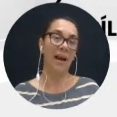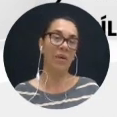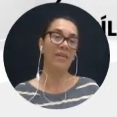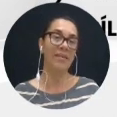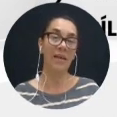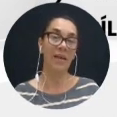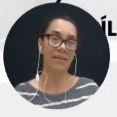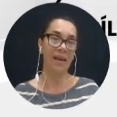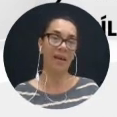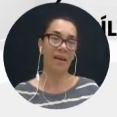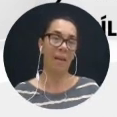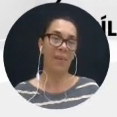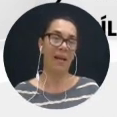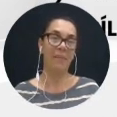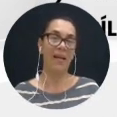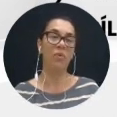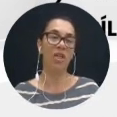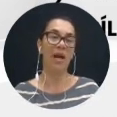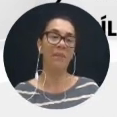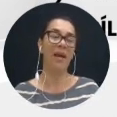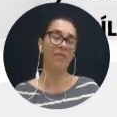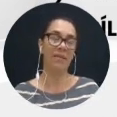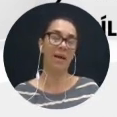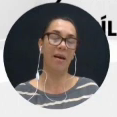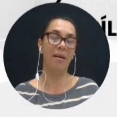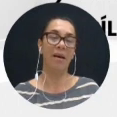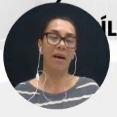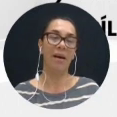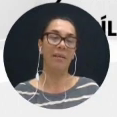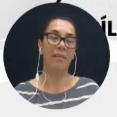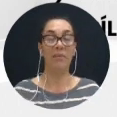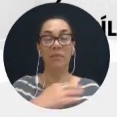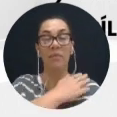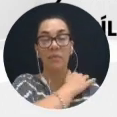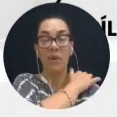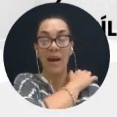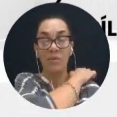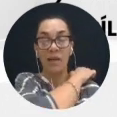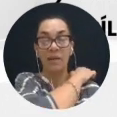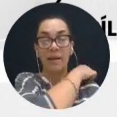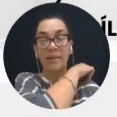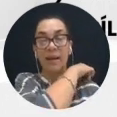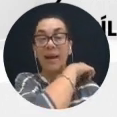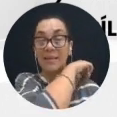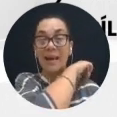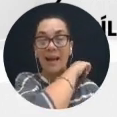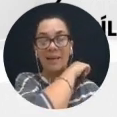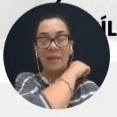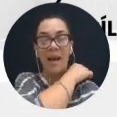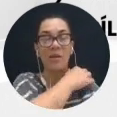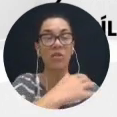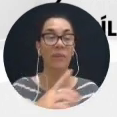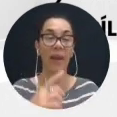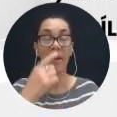que contar quantas sílabas tem a palavra maracujá, né? E fazer no caso,